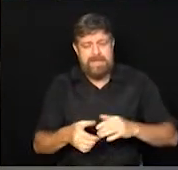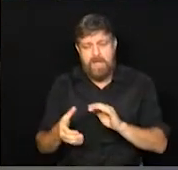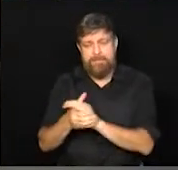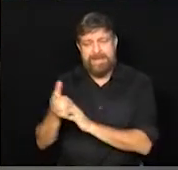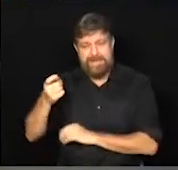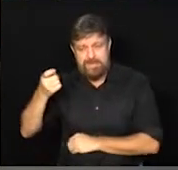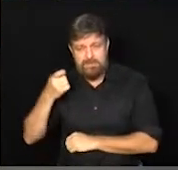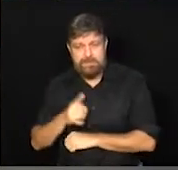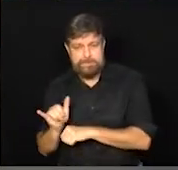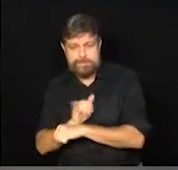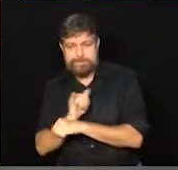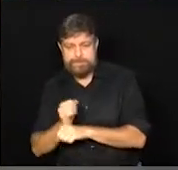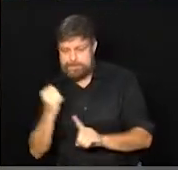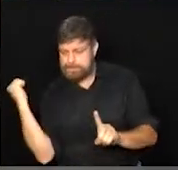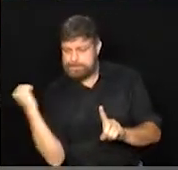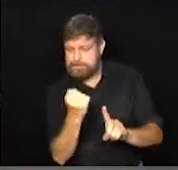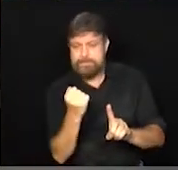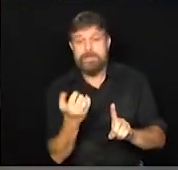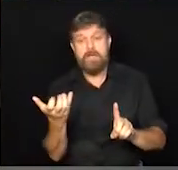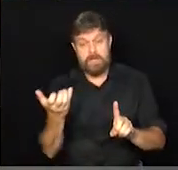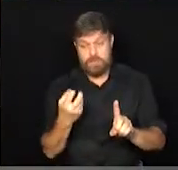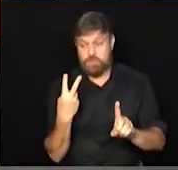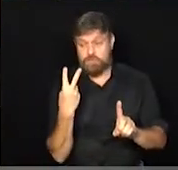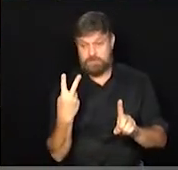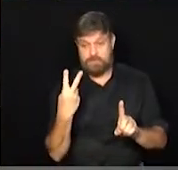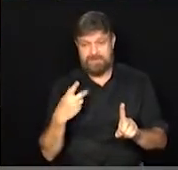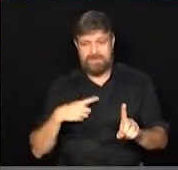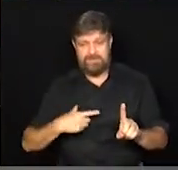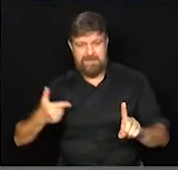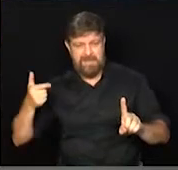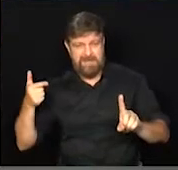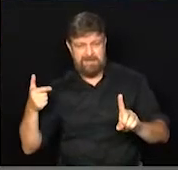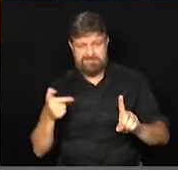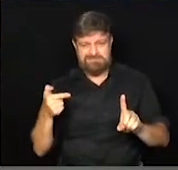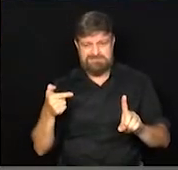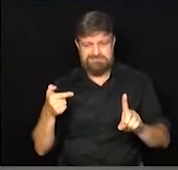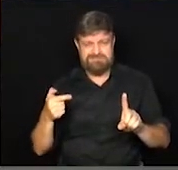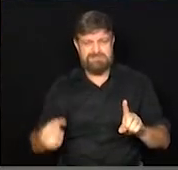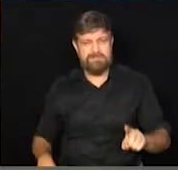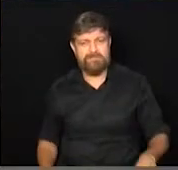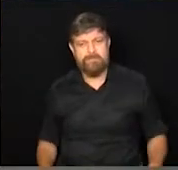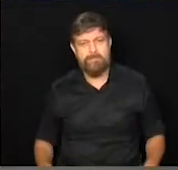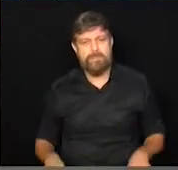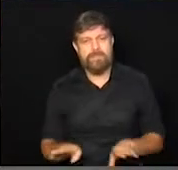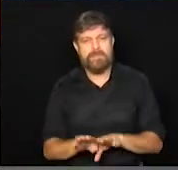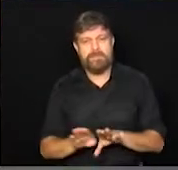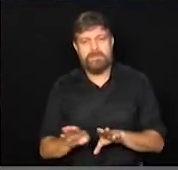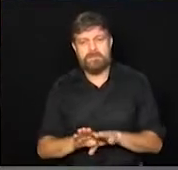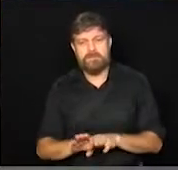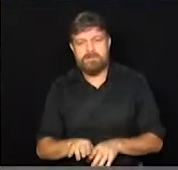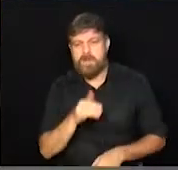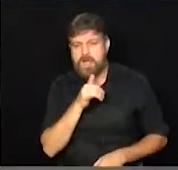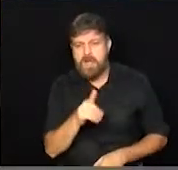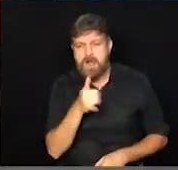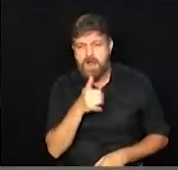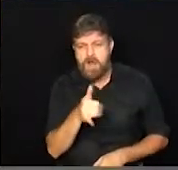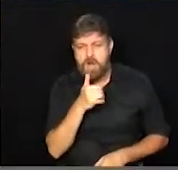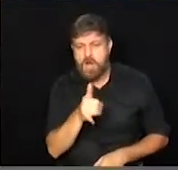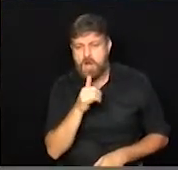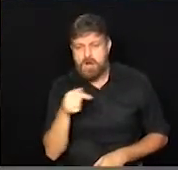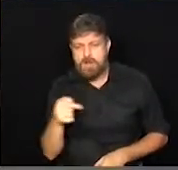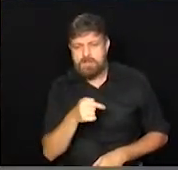assassinar ela 2 vezes, com tiros de revólver, tentou eletrocutar ela dentro